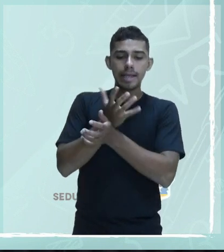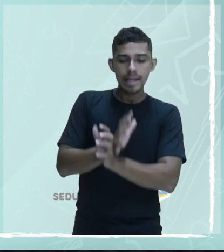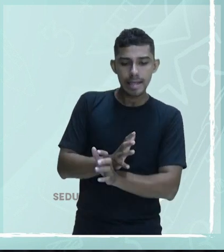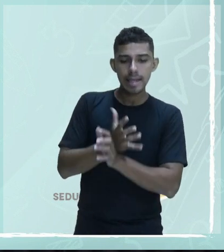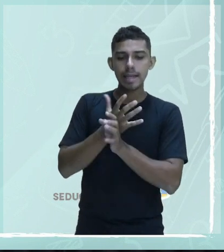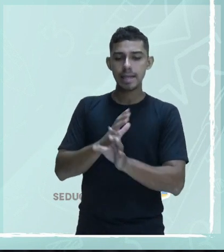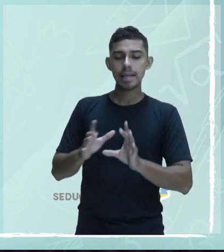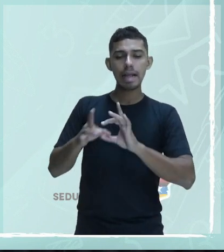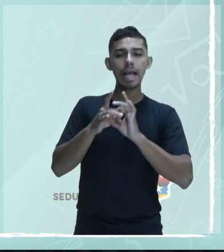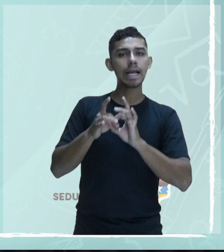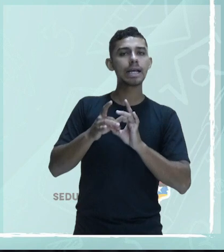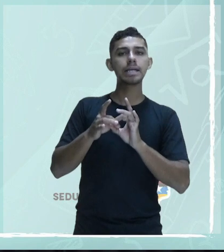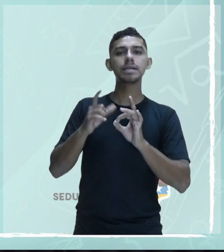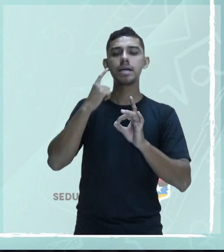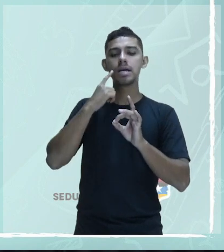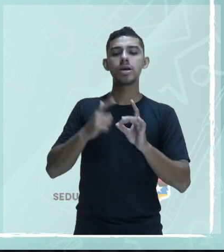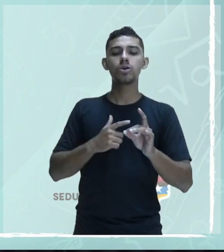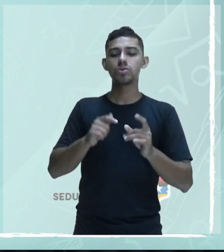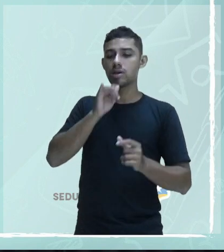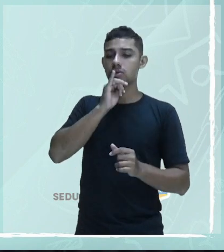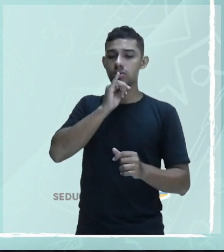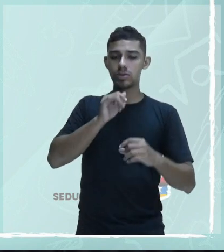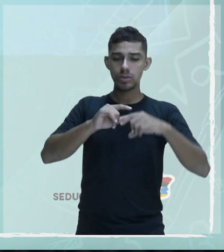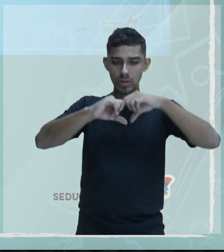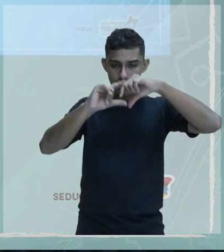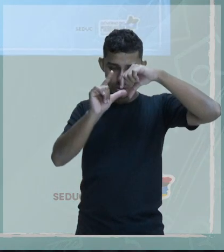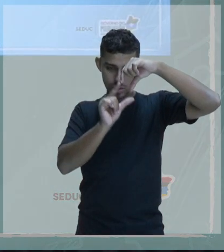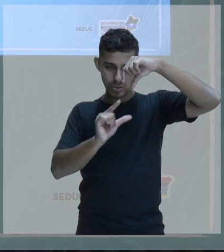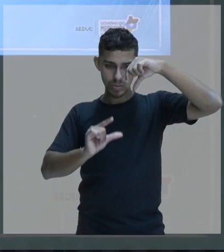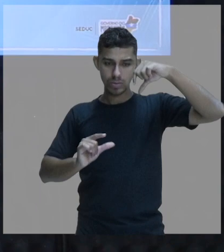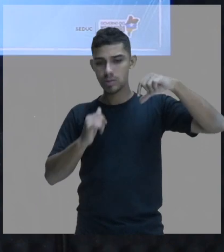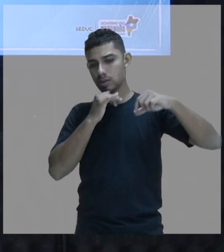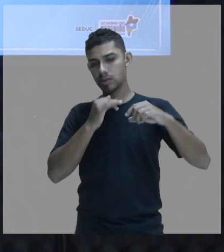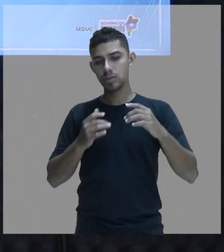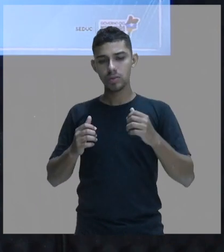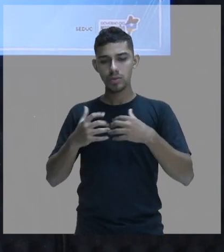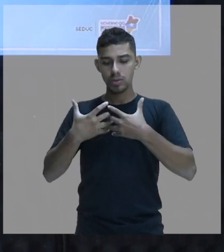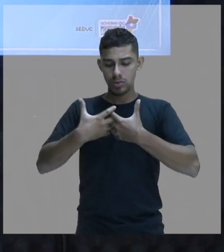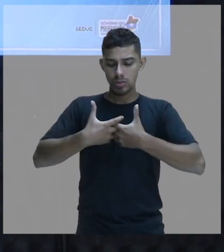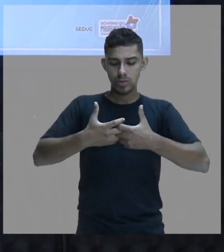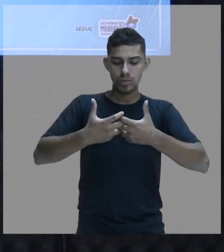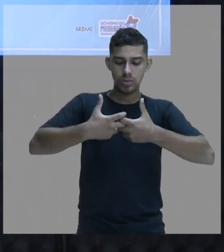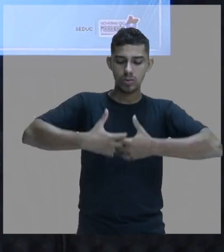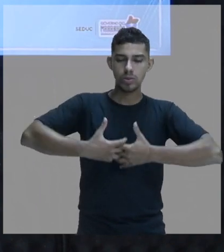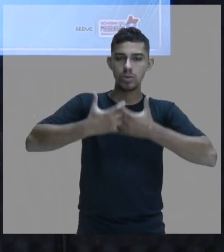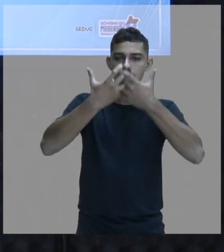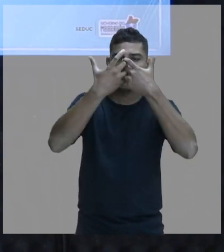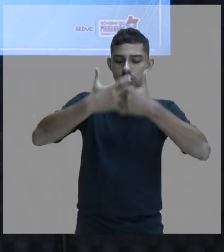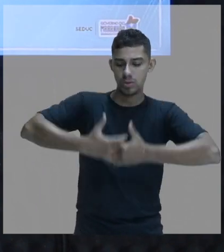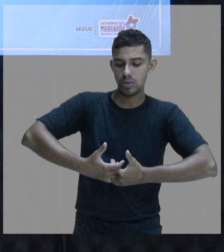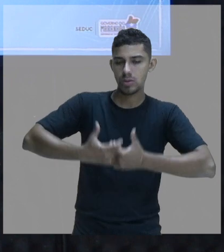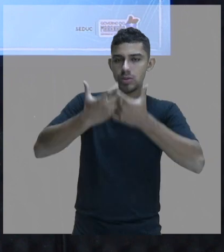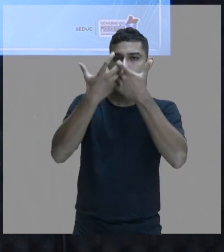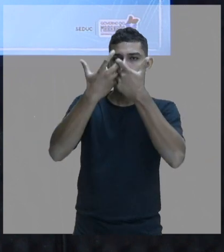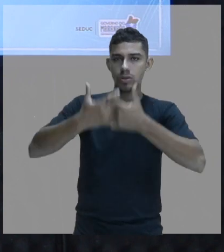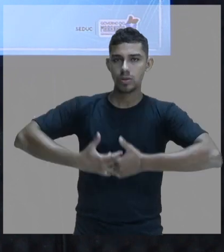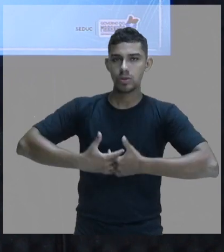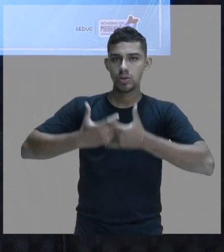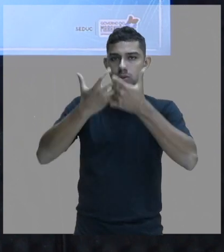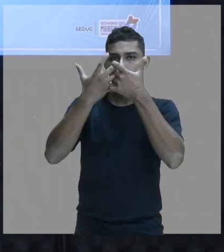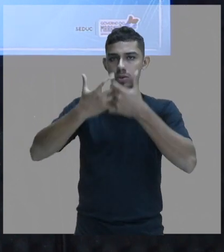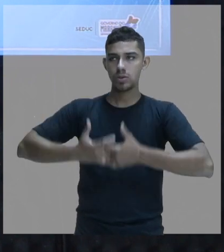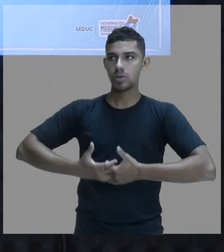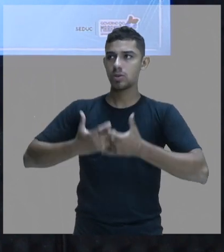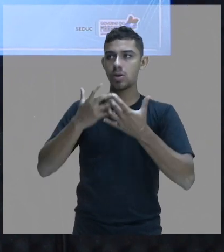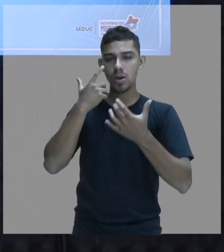ossos, auxiliando dessa maneira no deslizamento de uns sobre os outros a partir dos diferentes movimentos do corpo. Está aqui